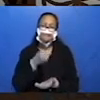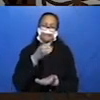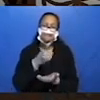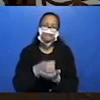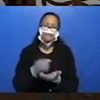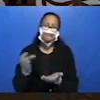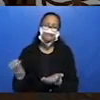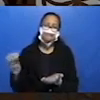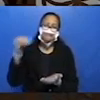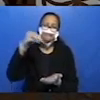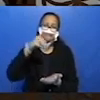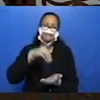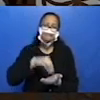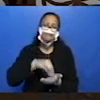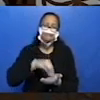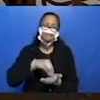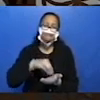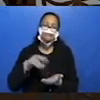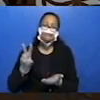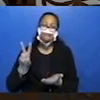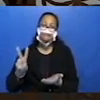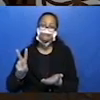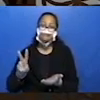Só colocar nos 2 copos.